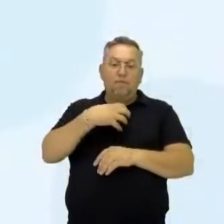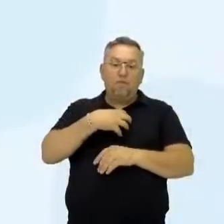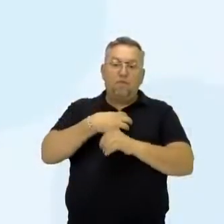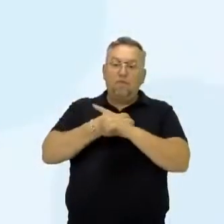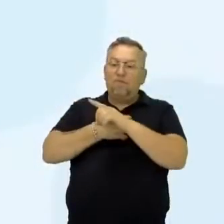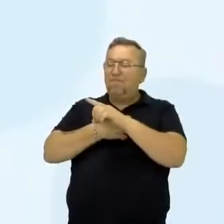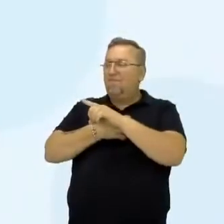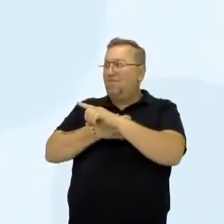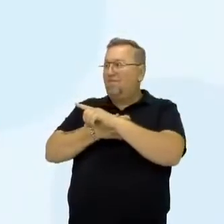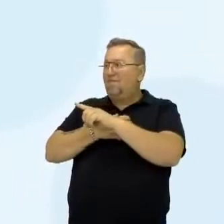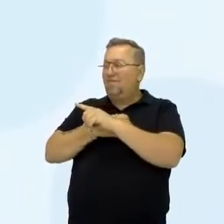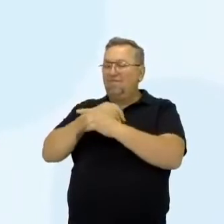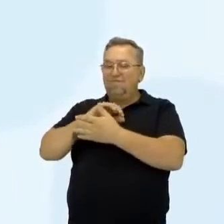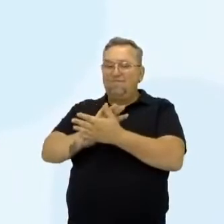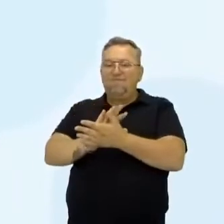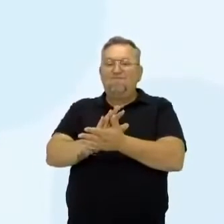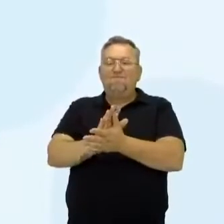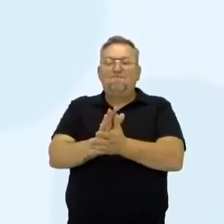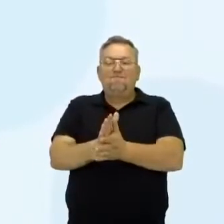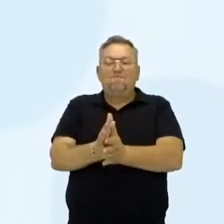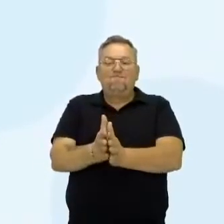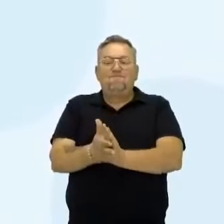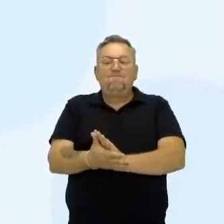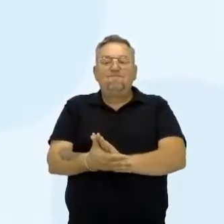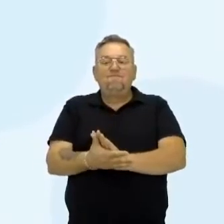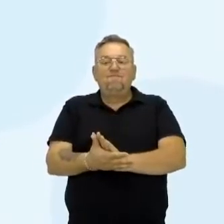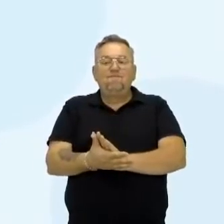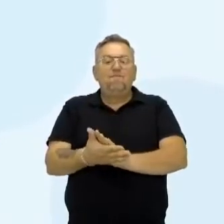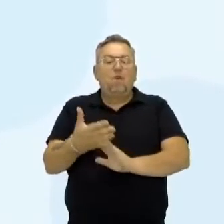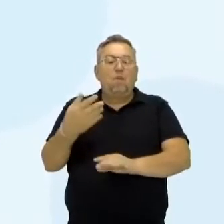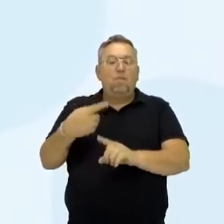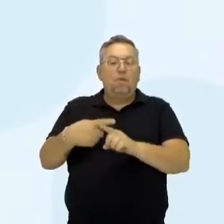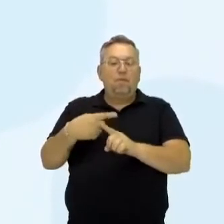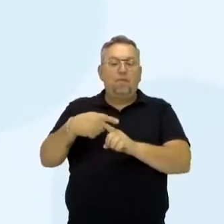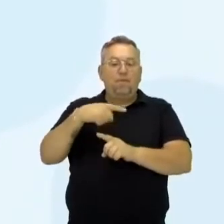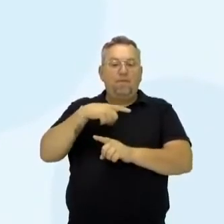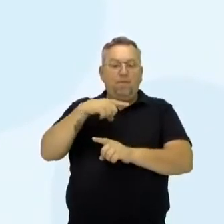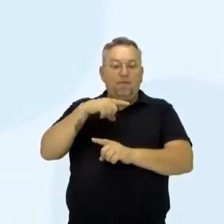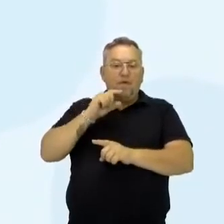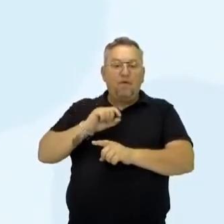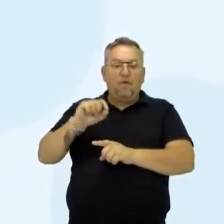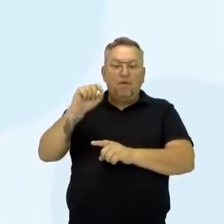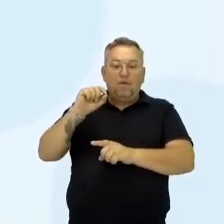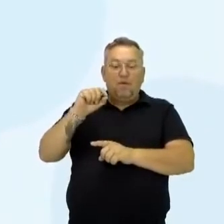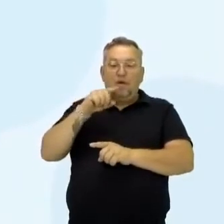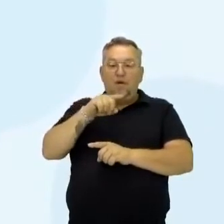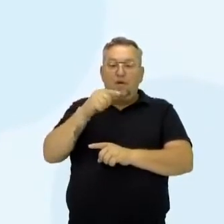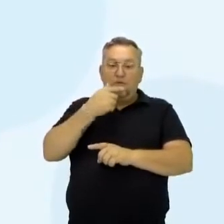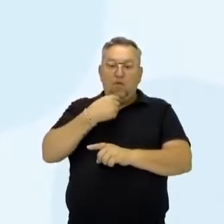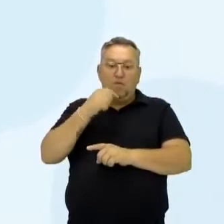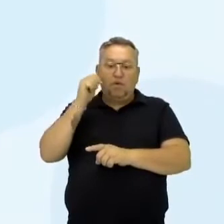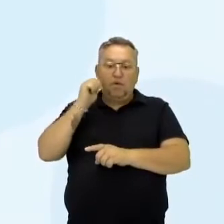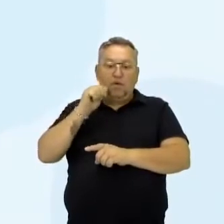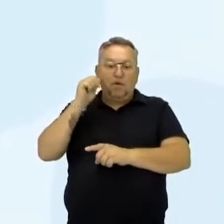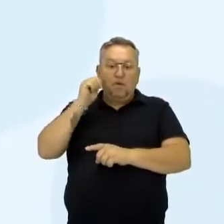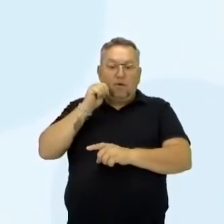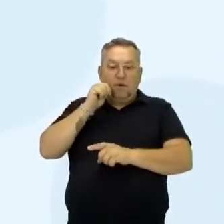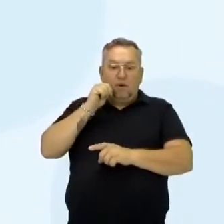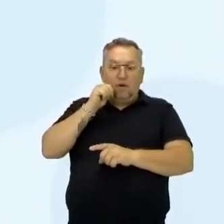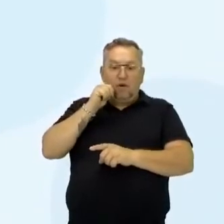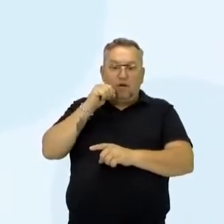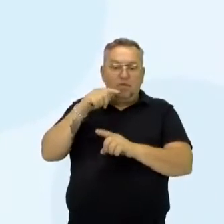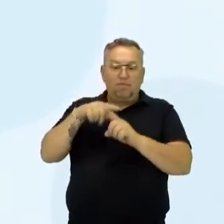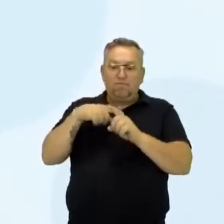opressão, né? Por que opressão, né? Por que repressão? Se teve repressão, é porque esses homens e essas mulheres, eles não